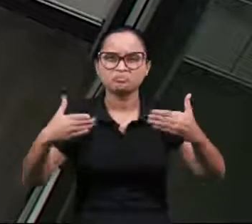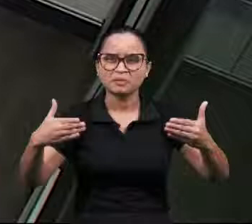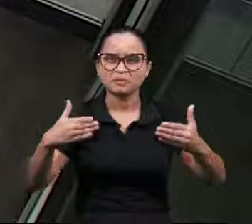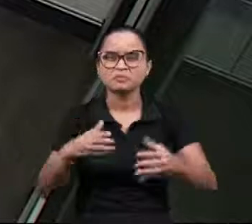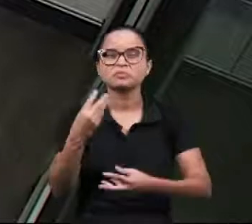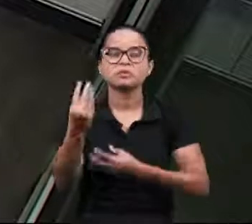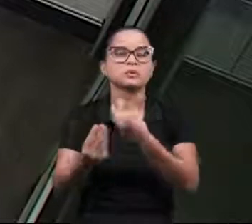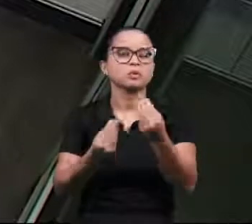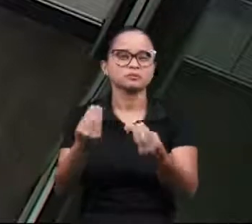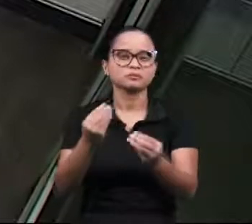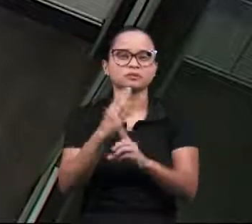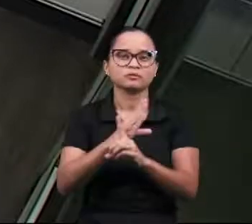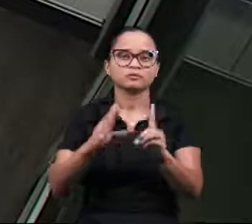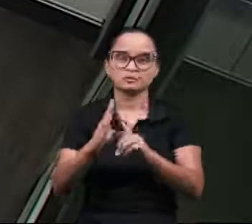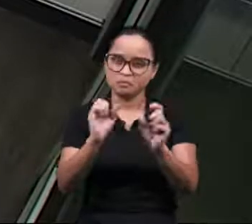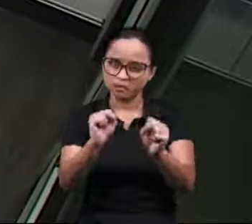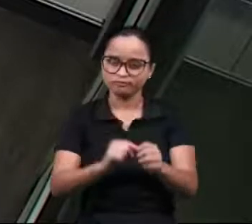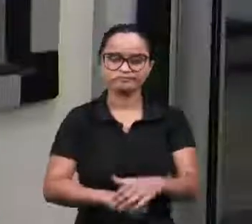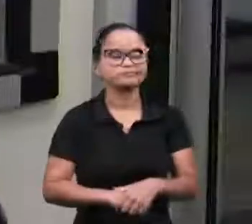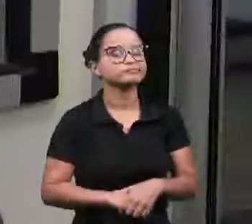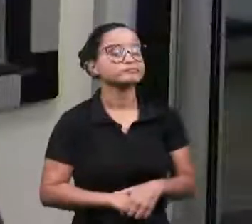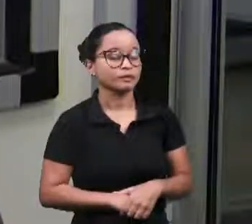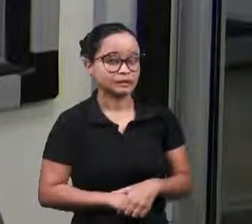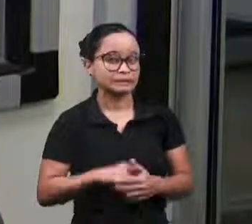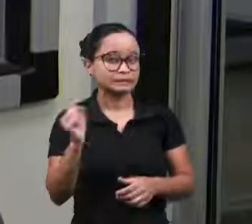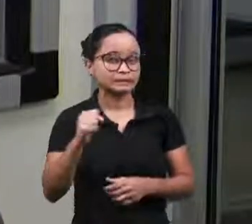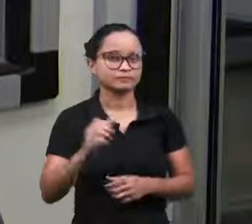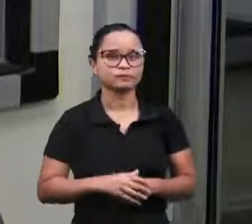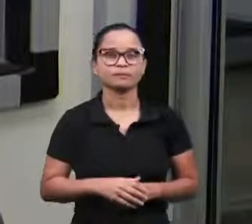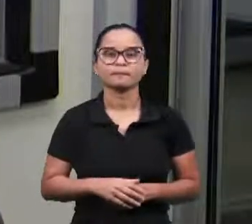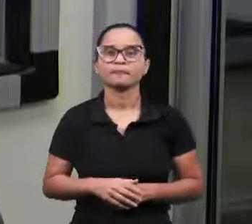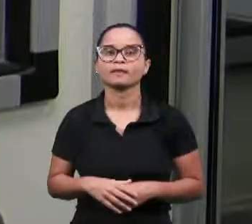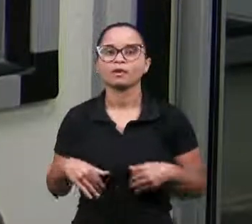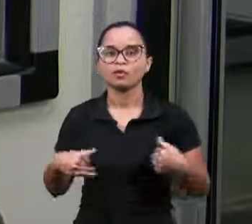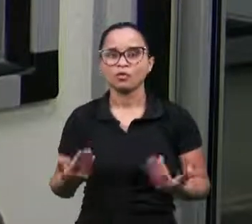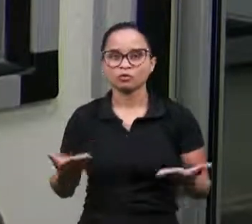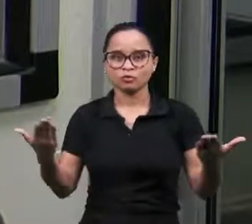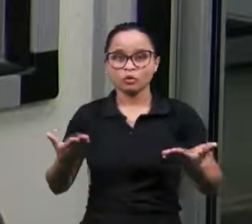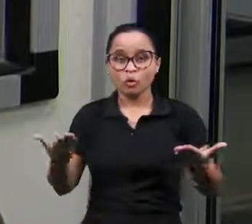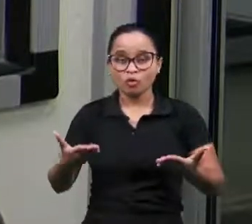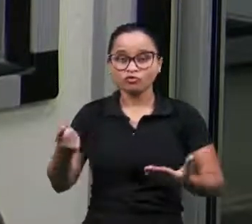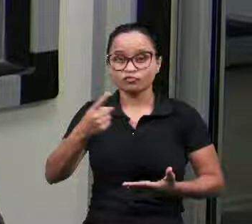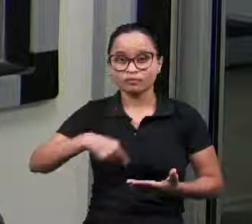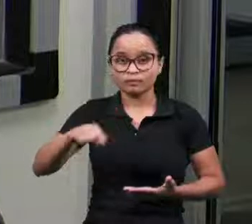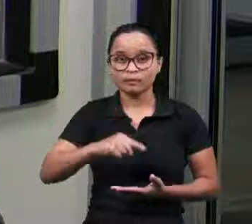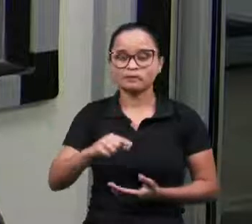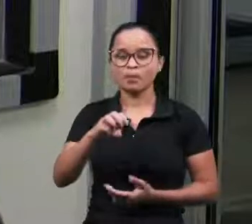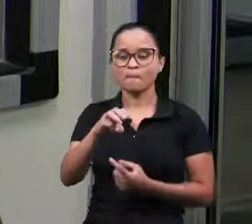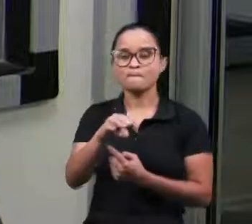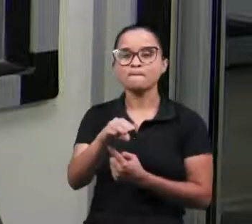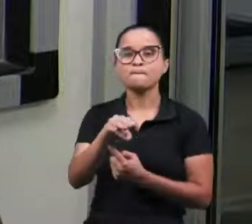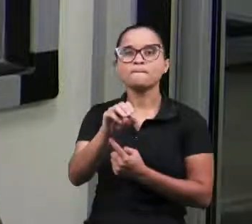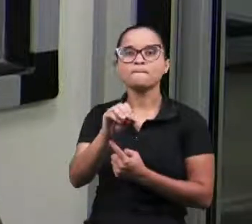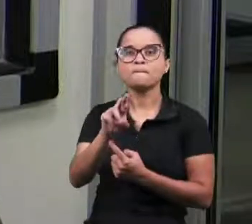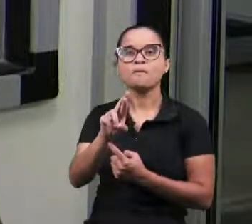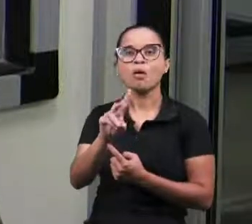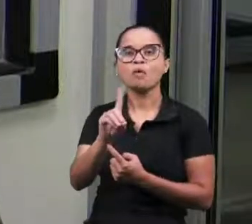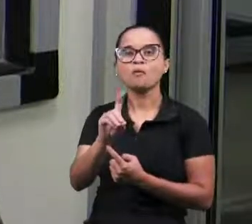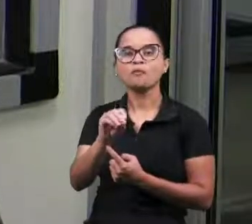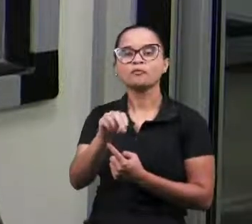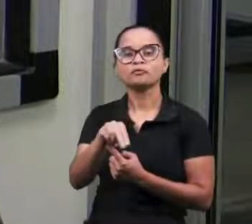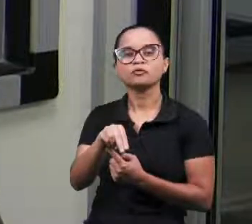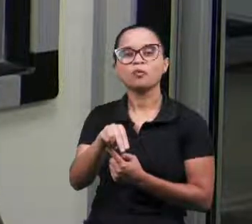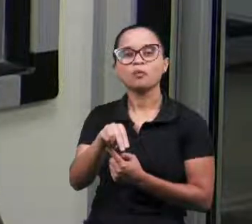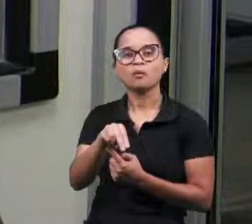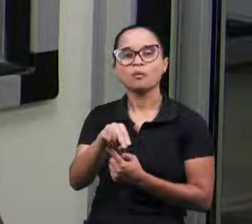vontade? Posso sim. Nós vamos falar hoje sobre o mordomo infiel. Está na passagem... Está em